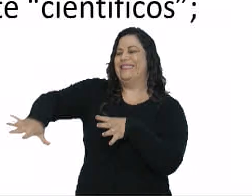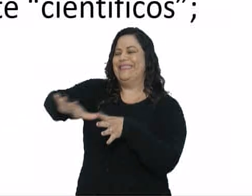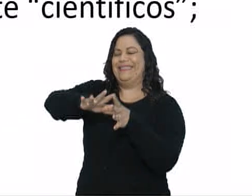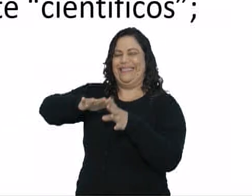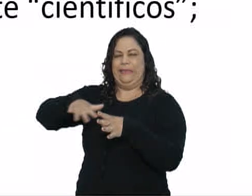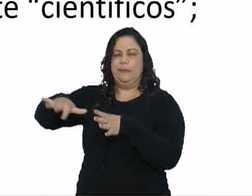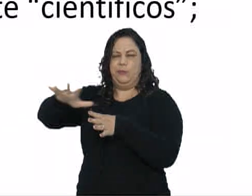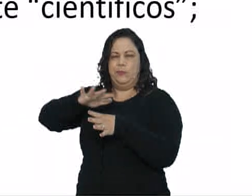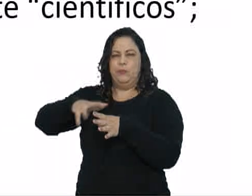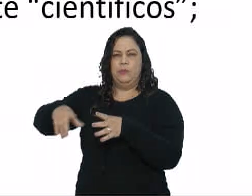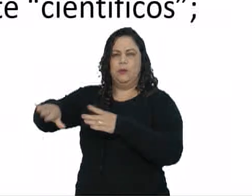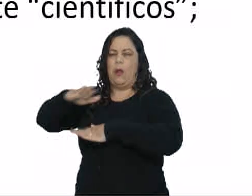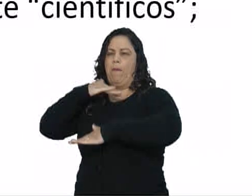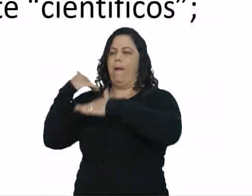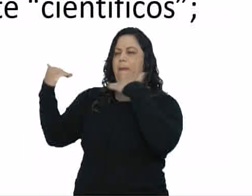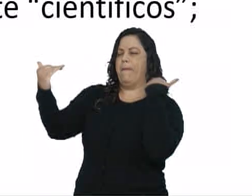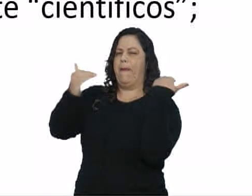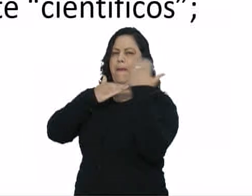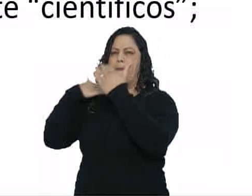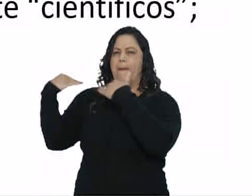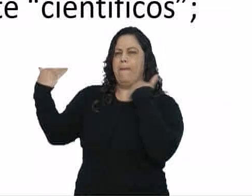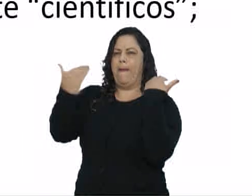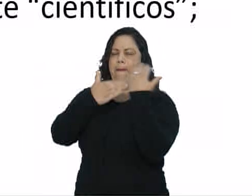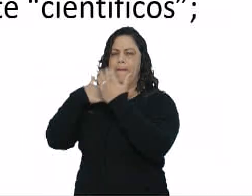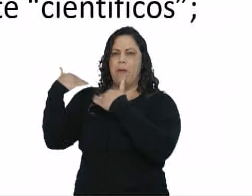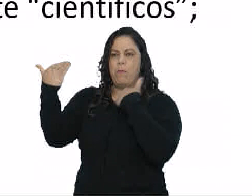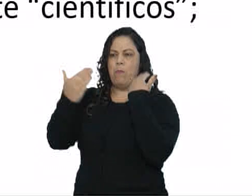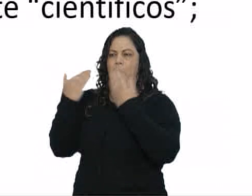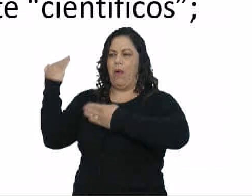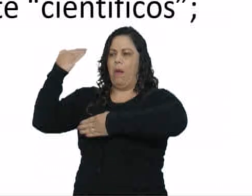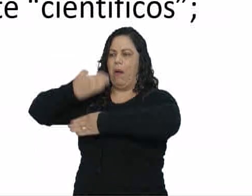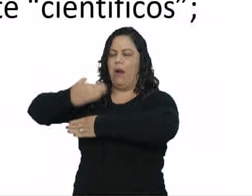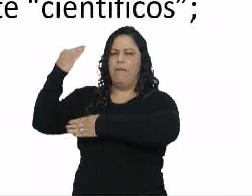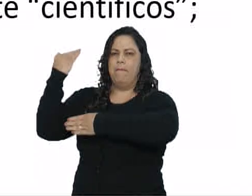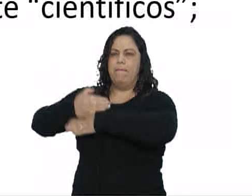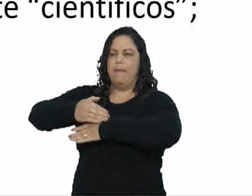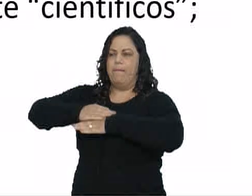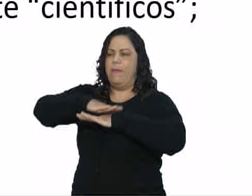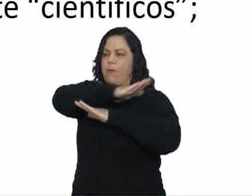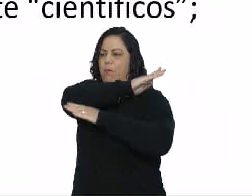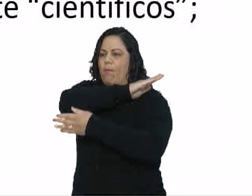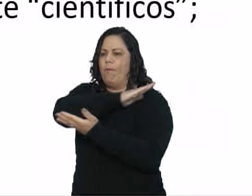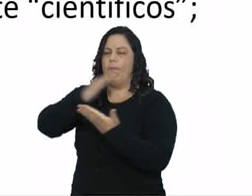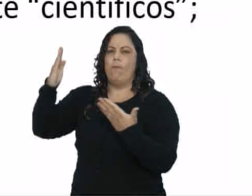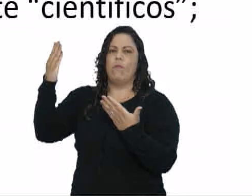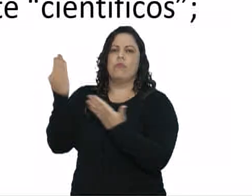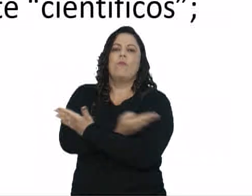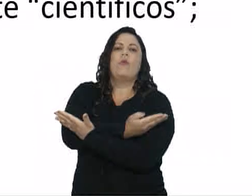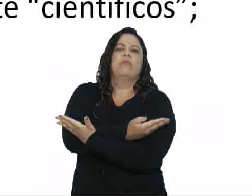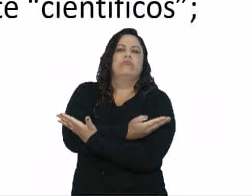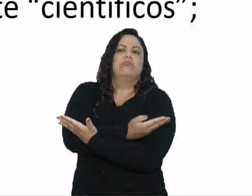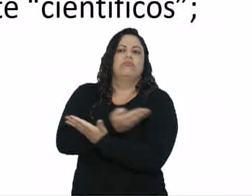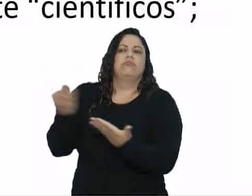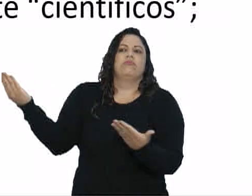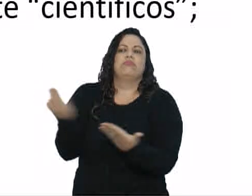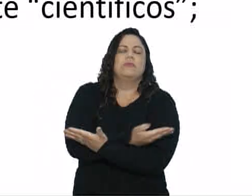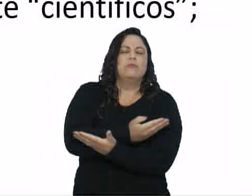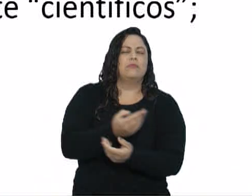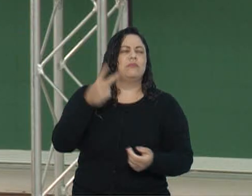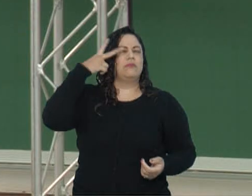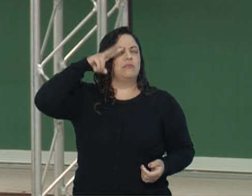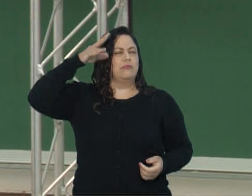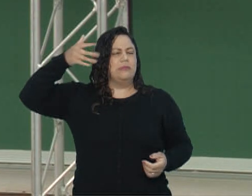os laboratórios onde as mudanças na natureza humana são testadas. Falando dos campos de concentração ali que a gente